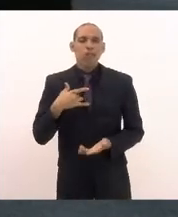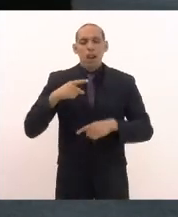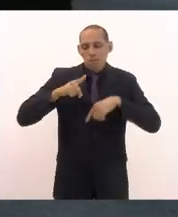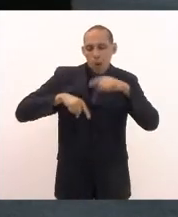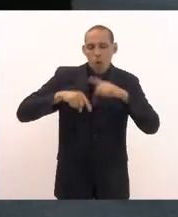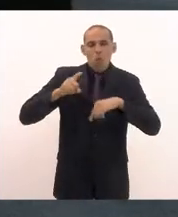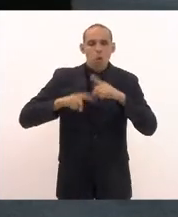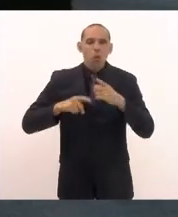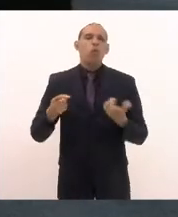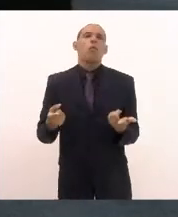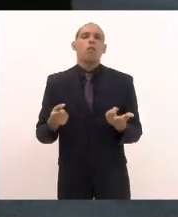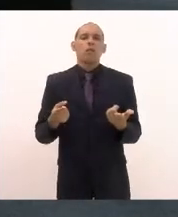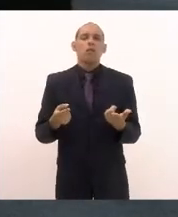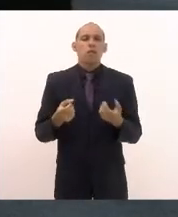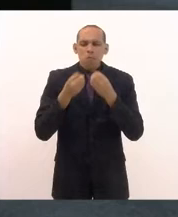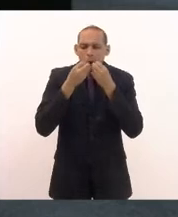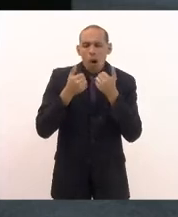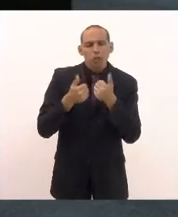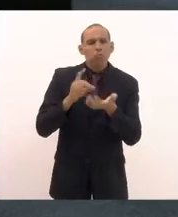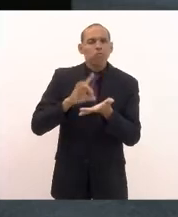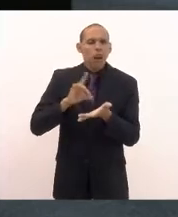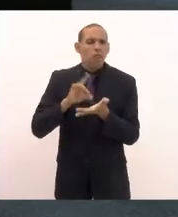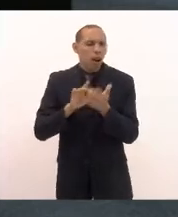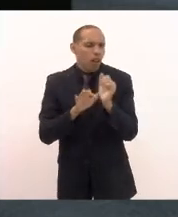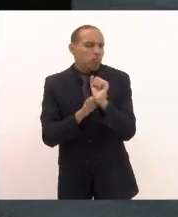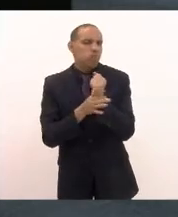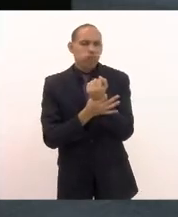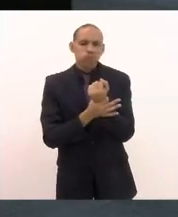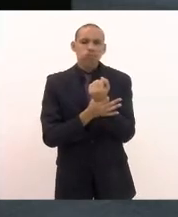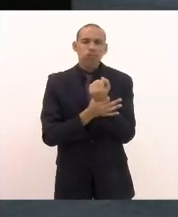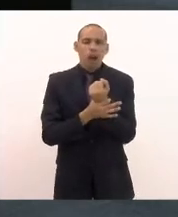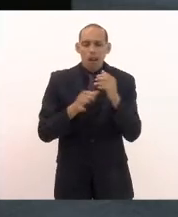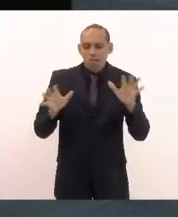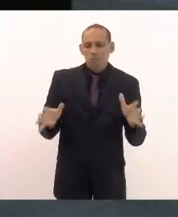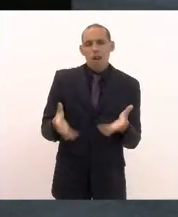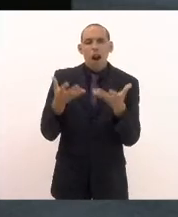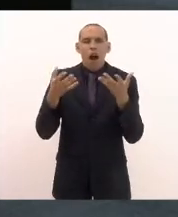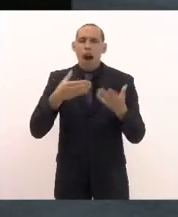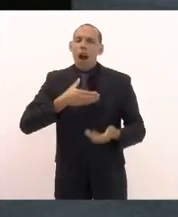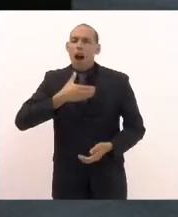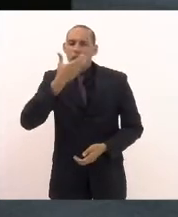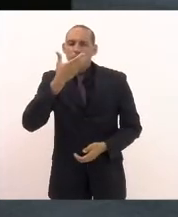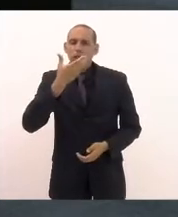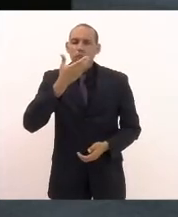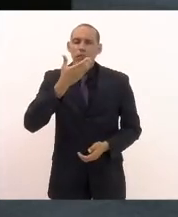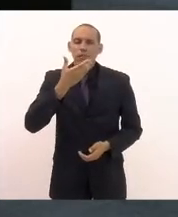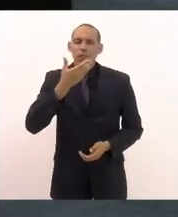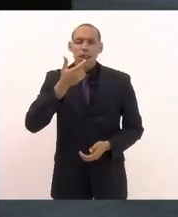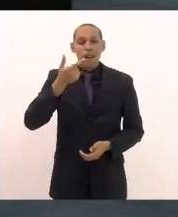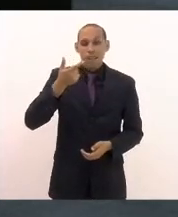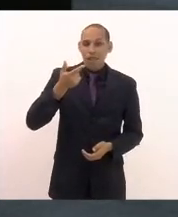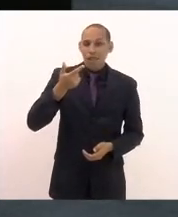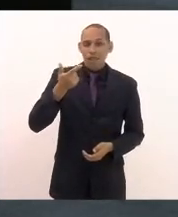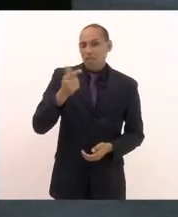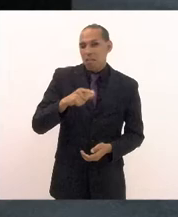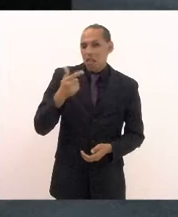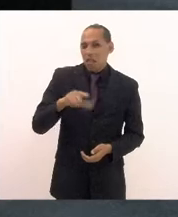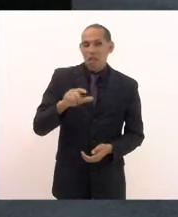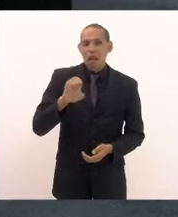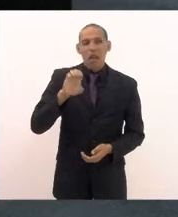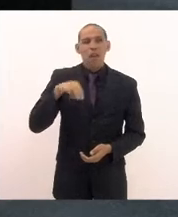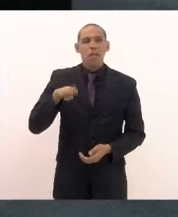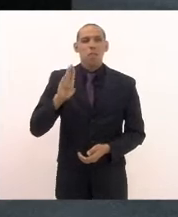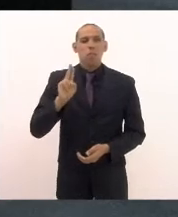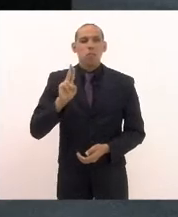com procedência garantida, vegetais, frutas, não ter embutidos, não